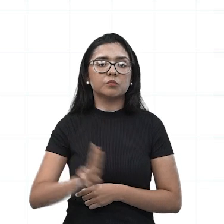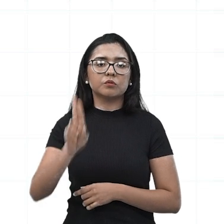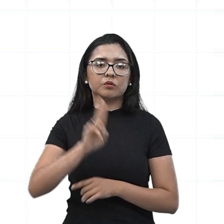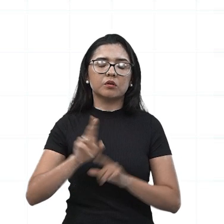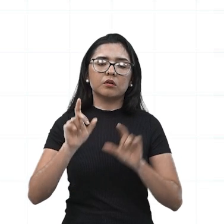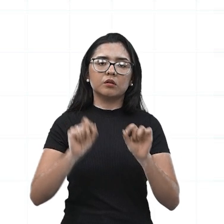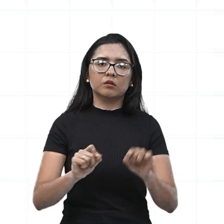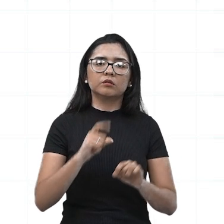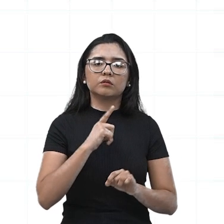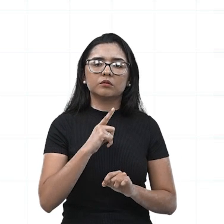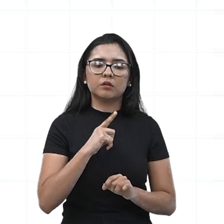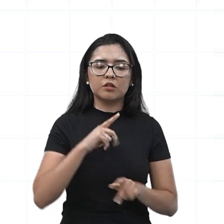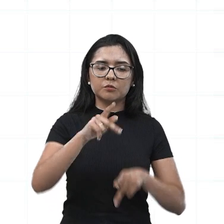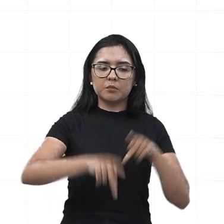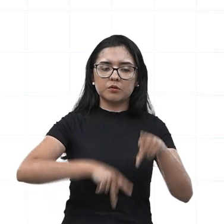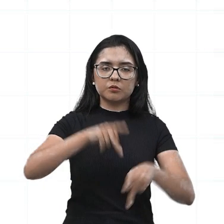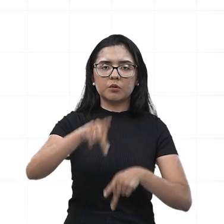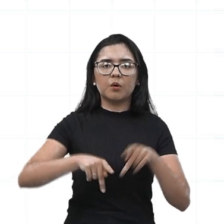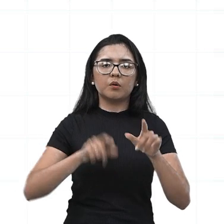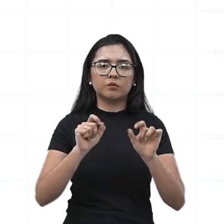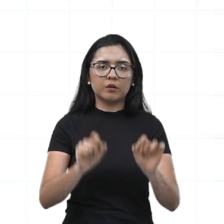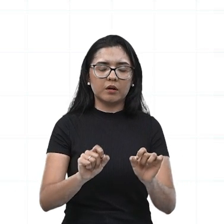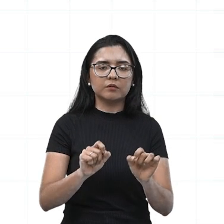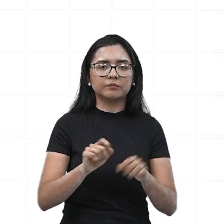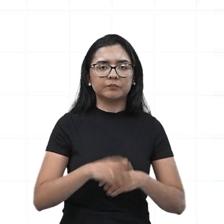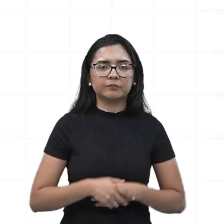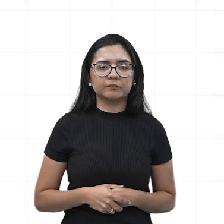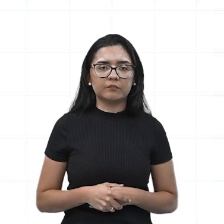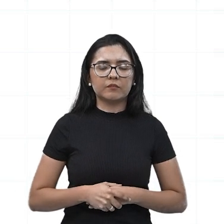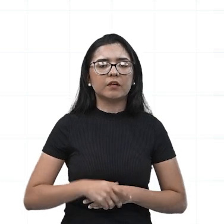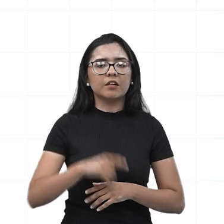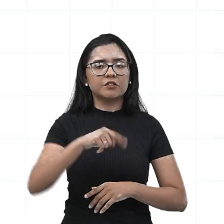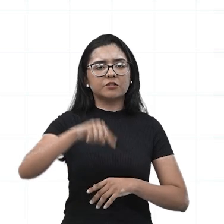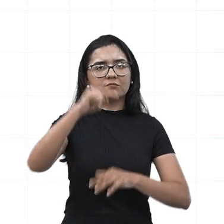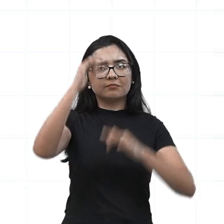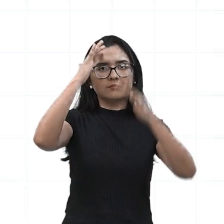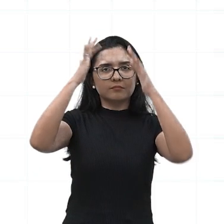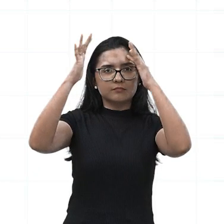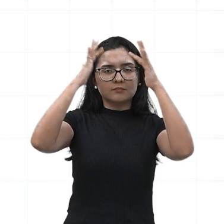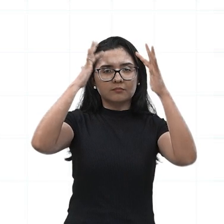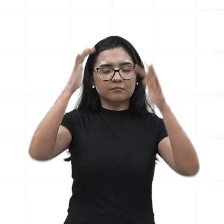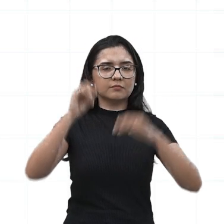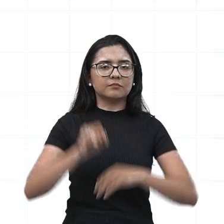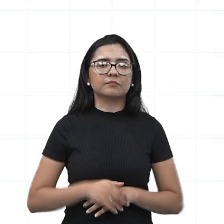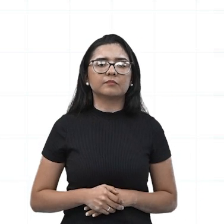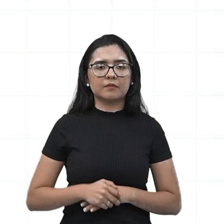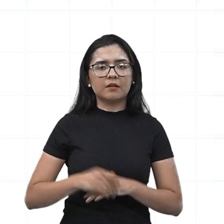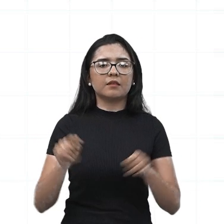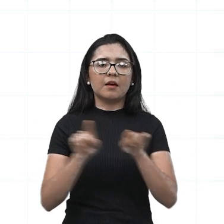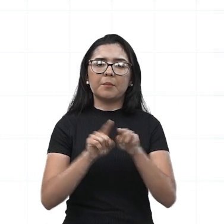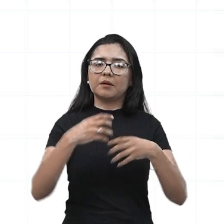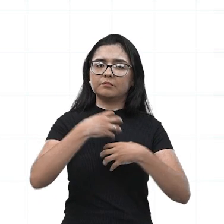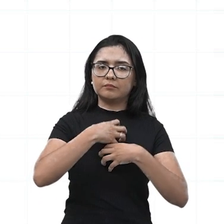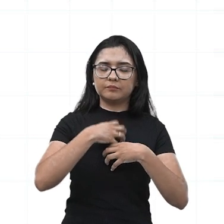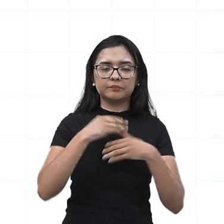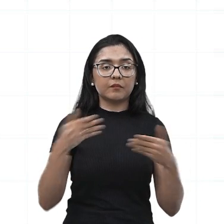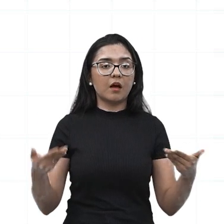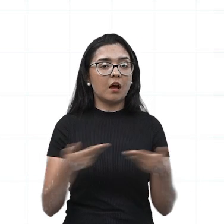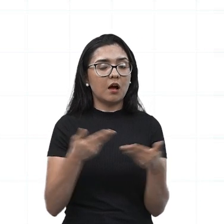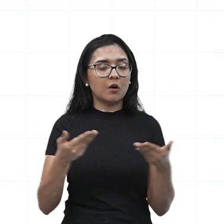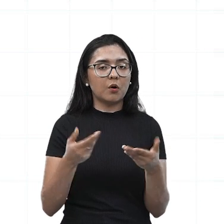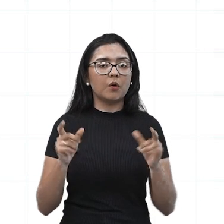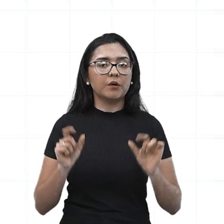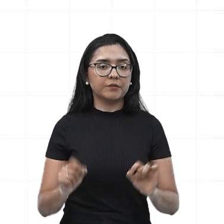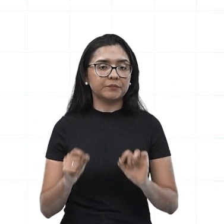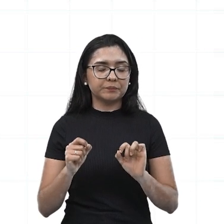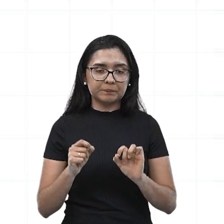a envolver o público na construção de imagens e sensações. E a gente vai fazer uma viagem com